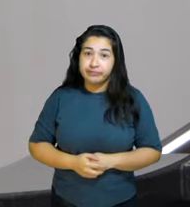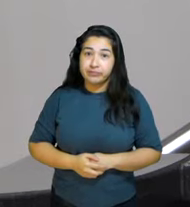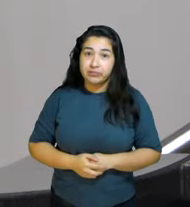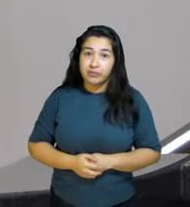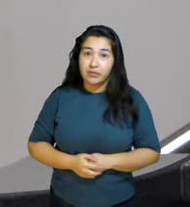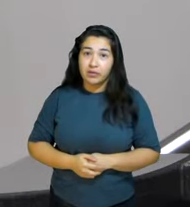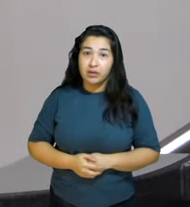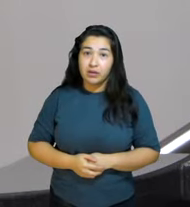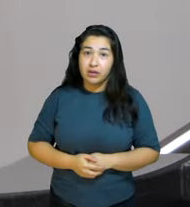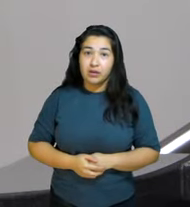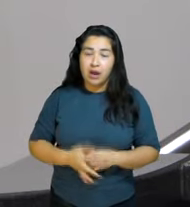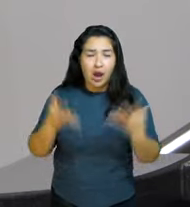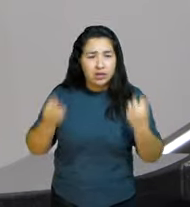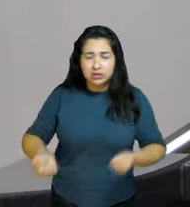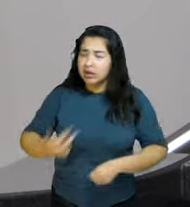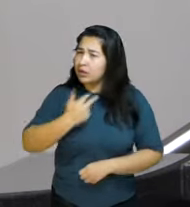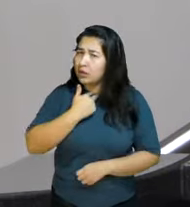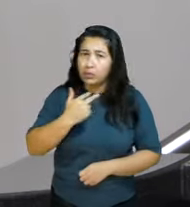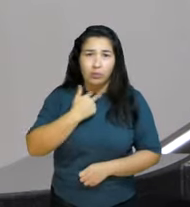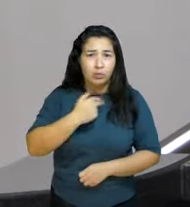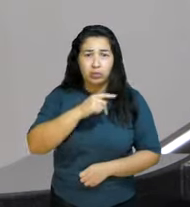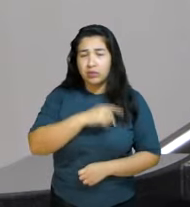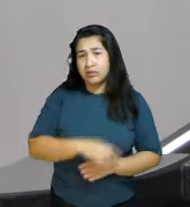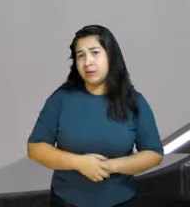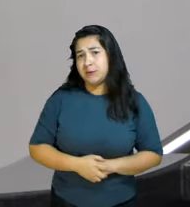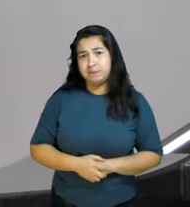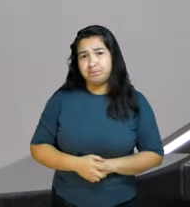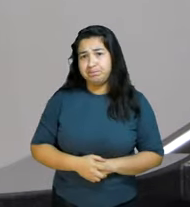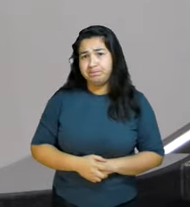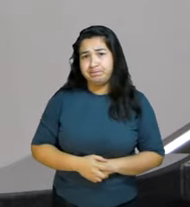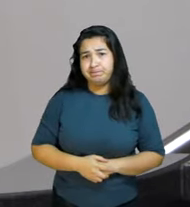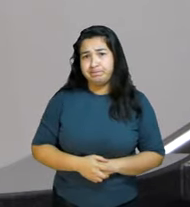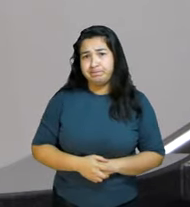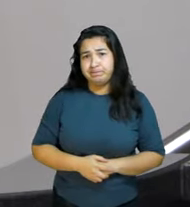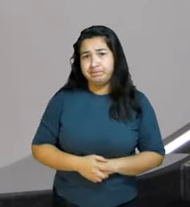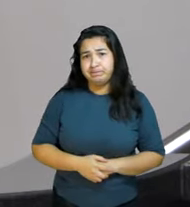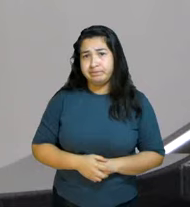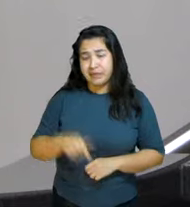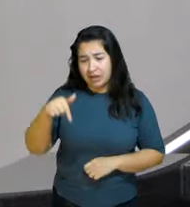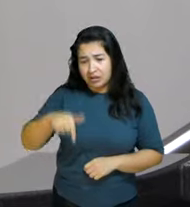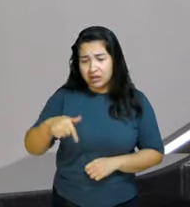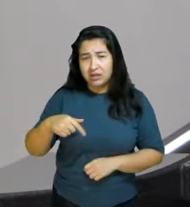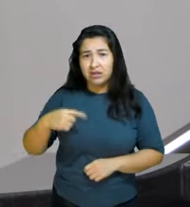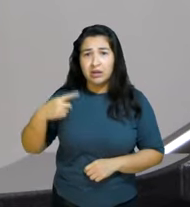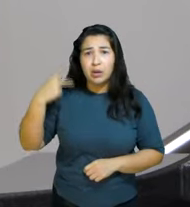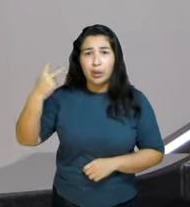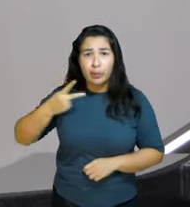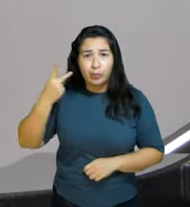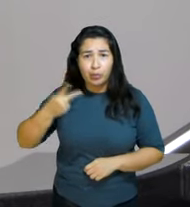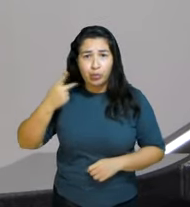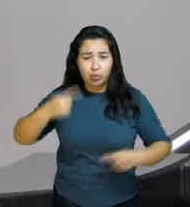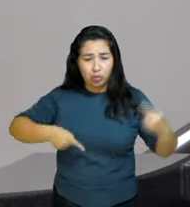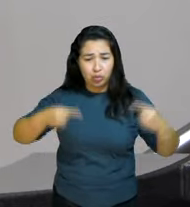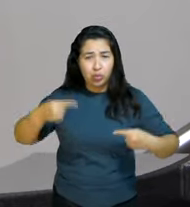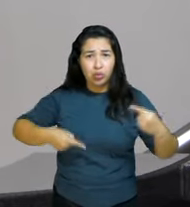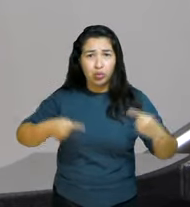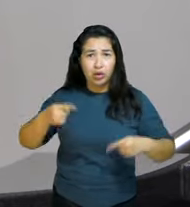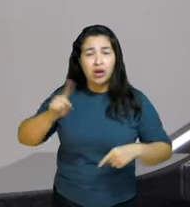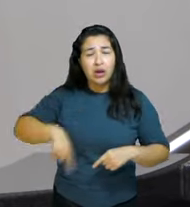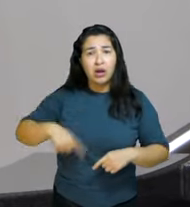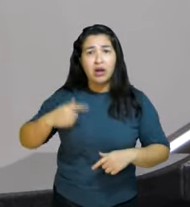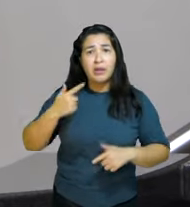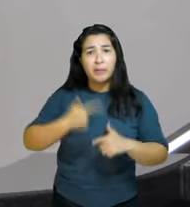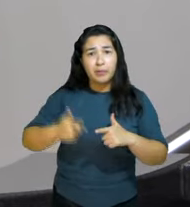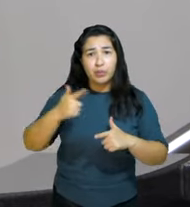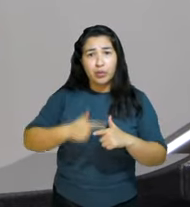inadmissível o que aconteceu, inaceitável. Essa situação política que nós temos aqui no Estado é... causa problemas para a